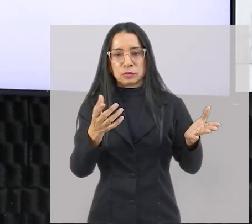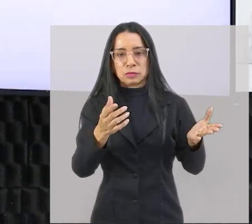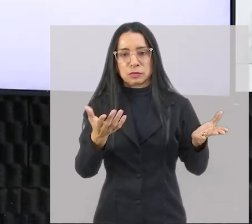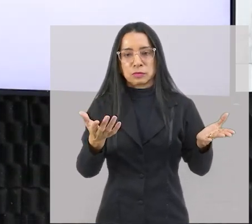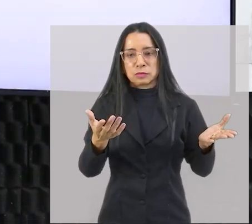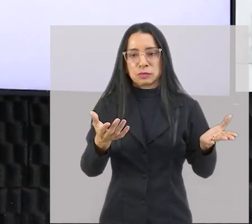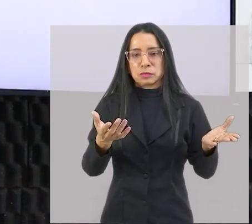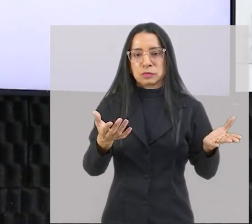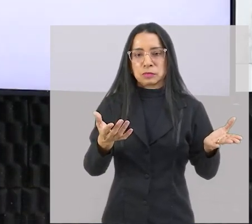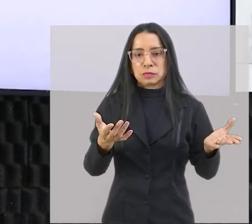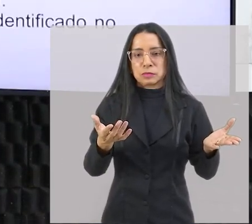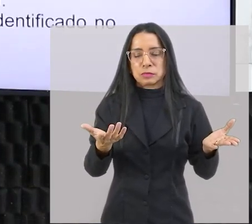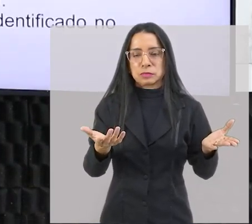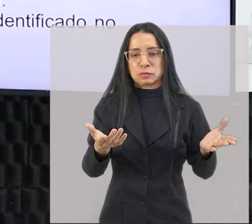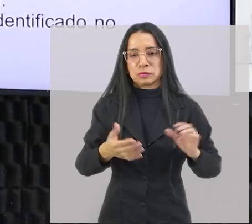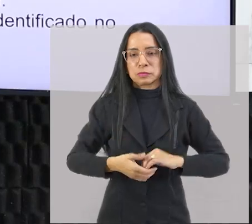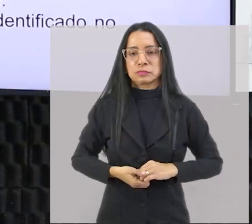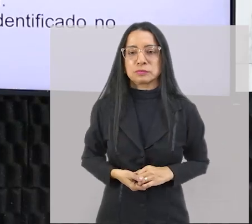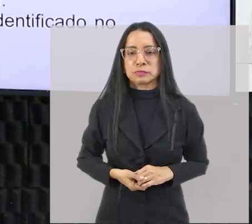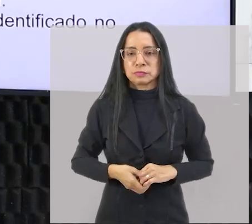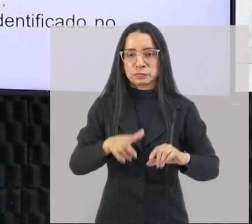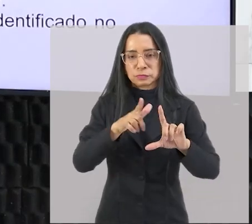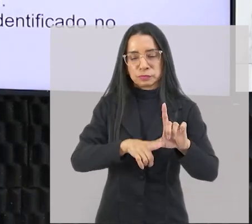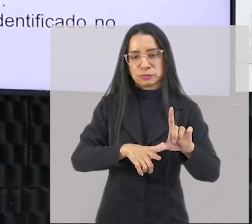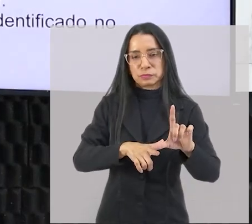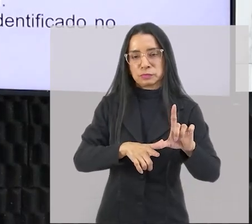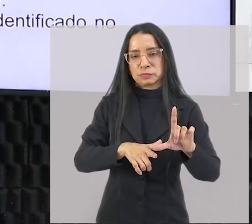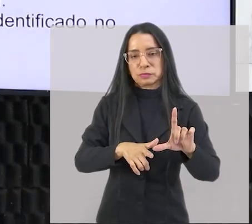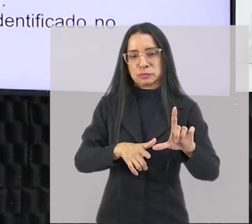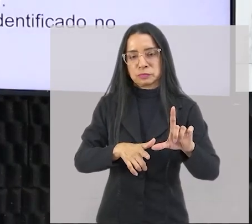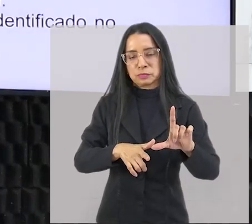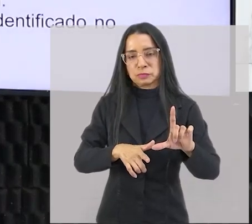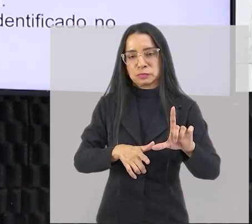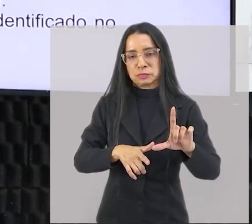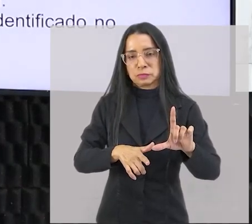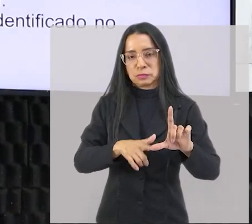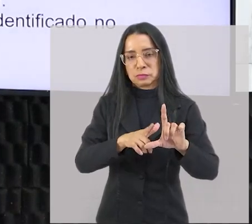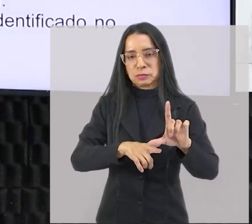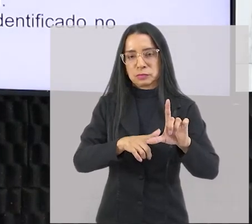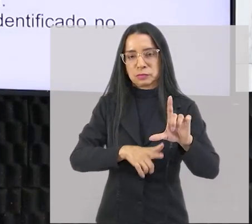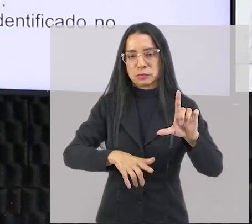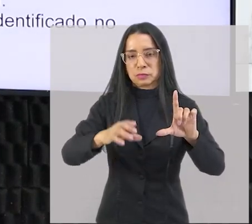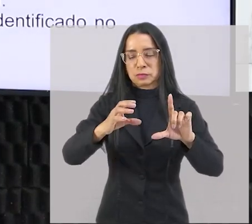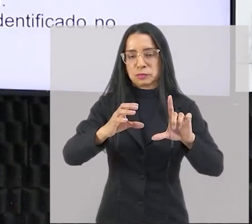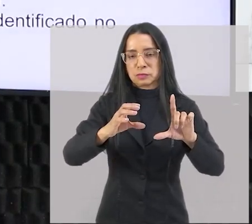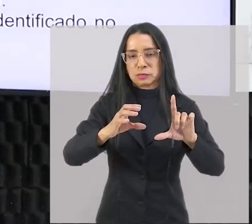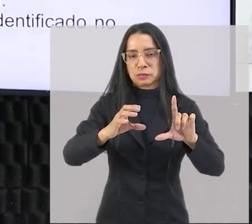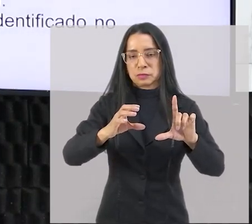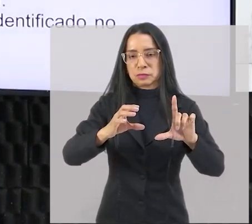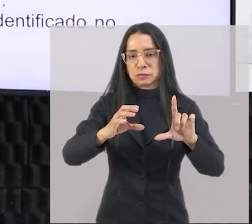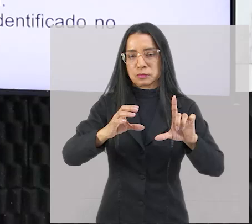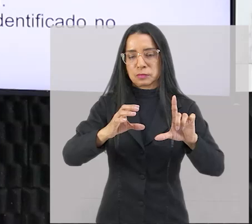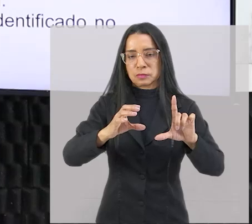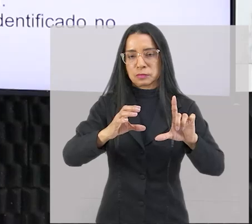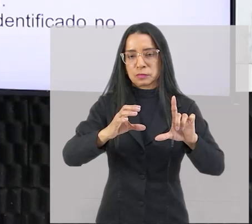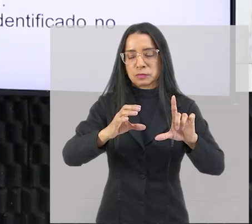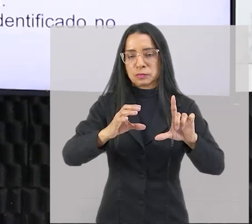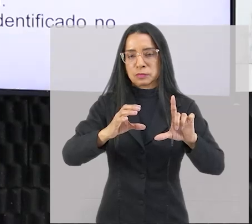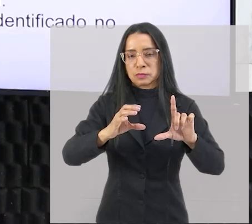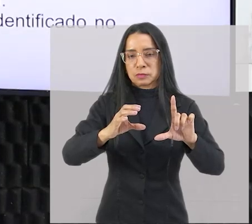Não está tanto, eles estão quase do mesmo tamanho. Então essa perspectiva... Calma, já dei a resposta. Né? Perspectiva, mas eu vou ler as